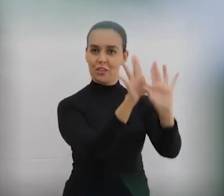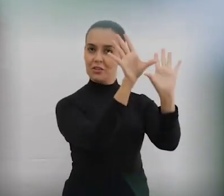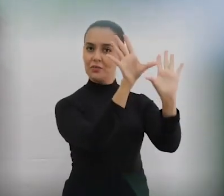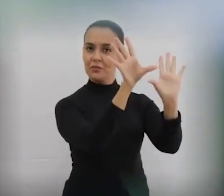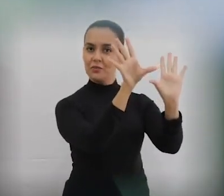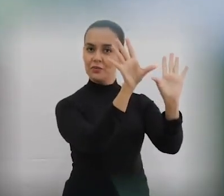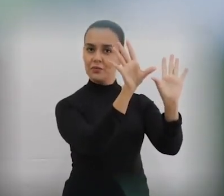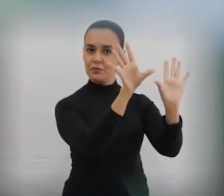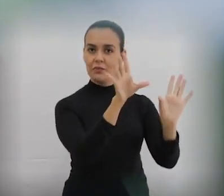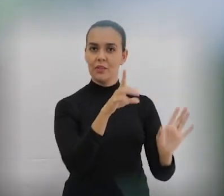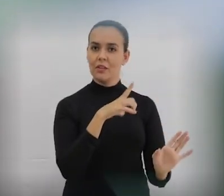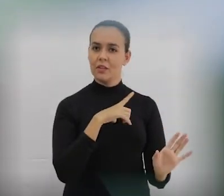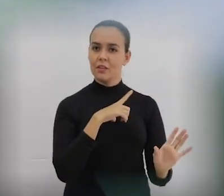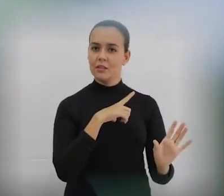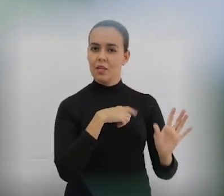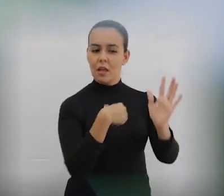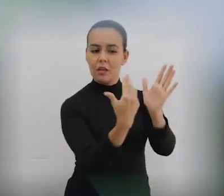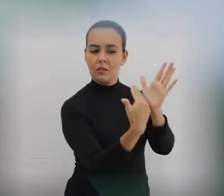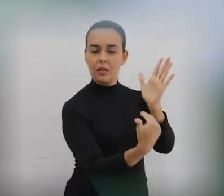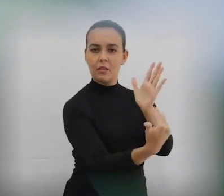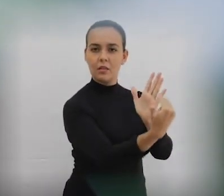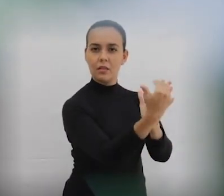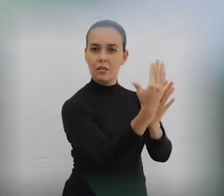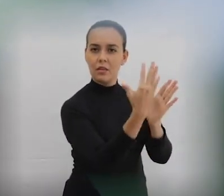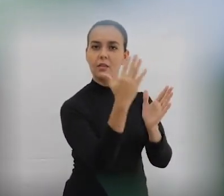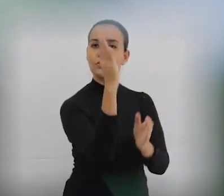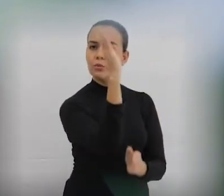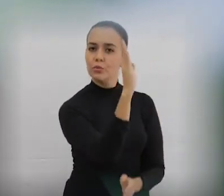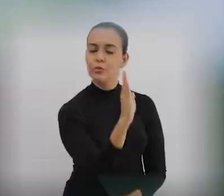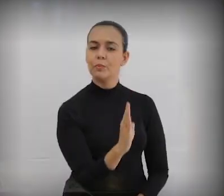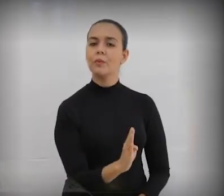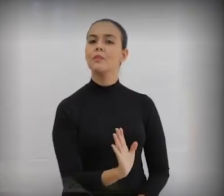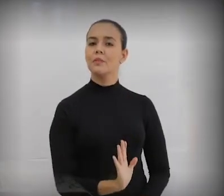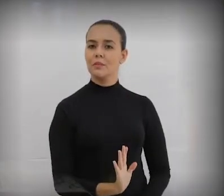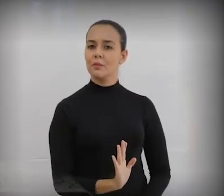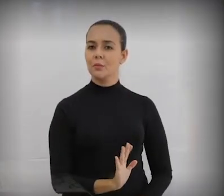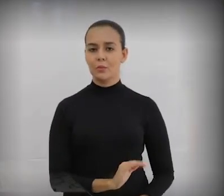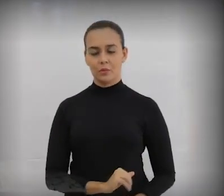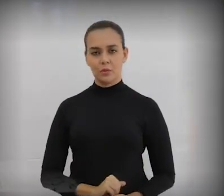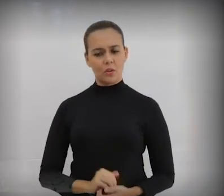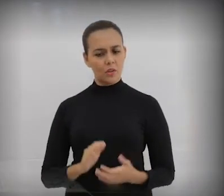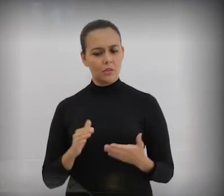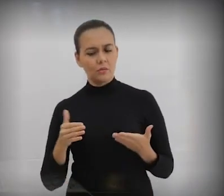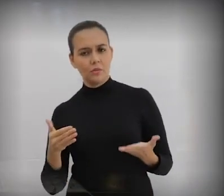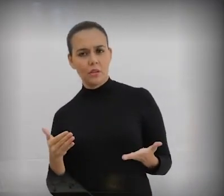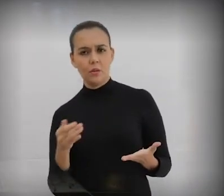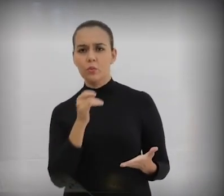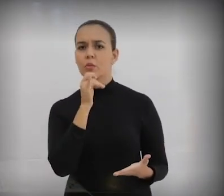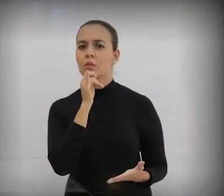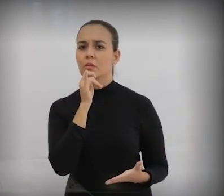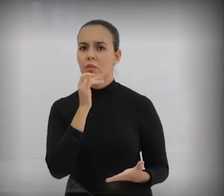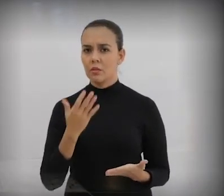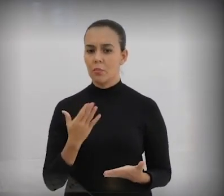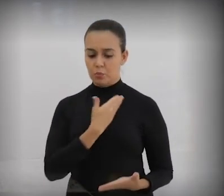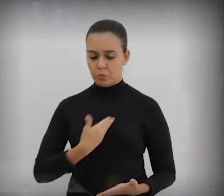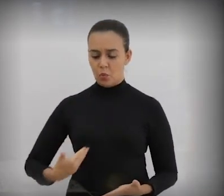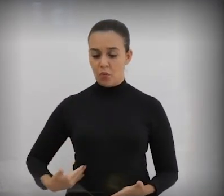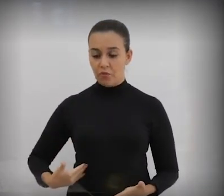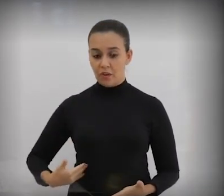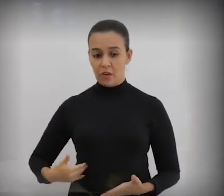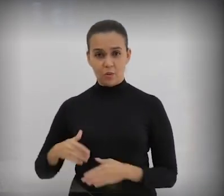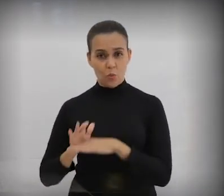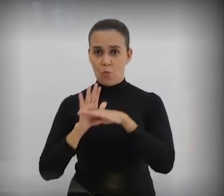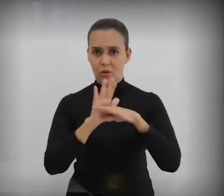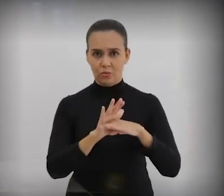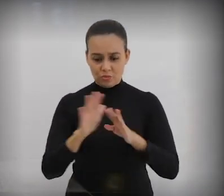da arte brasileira em relação, por exemplo, ao incentivo público. Então, não acho que é só porque o incentivo público vai